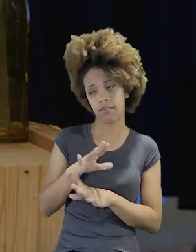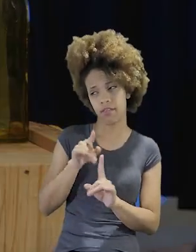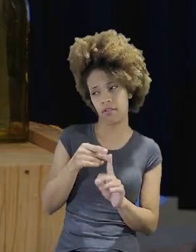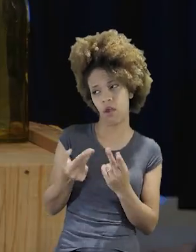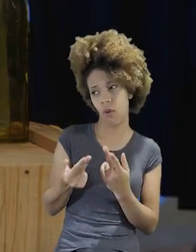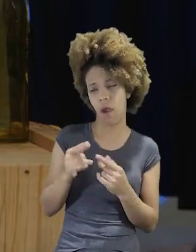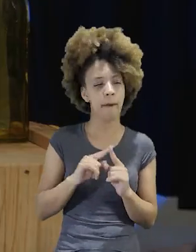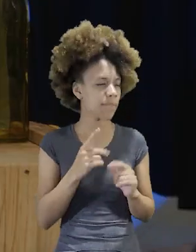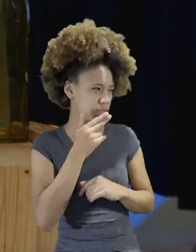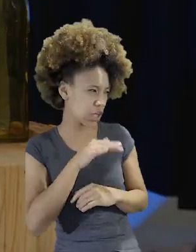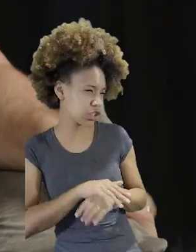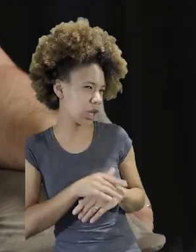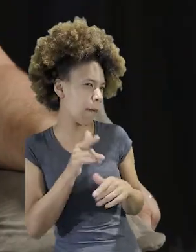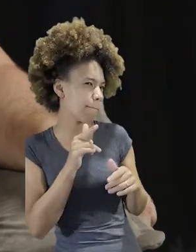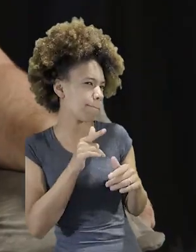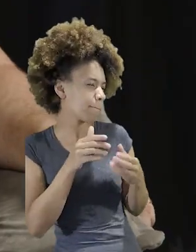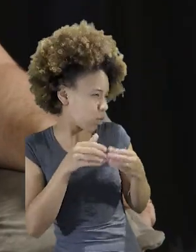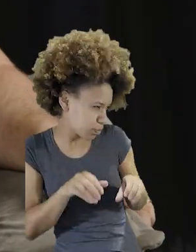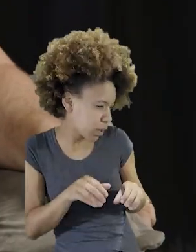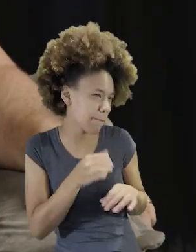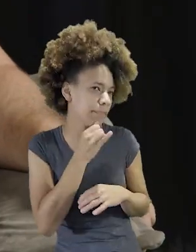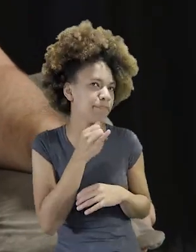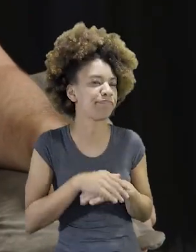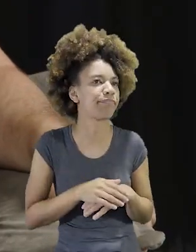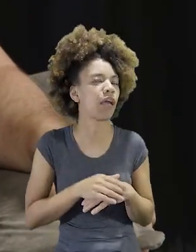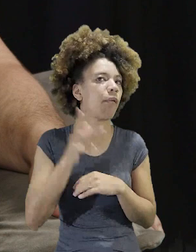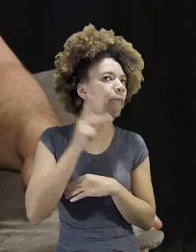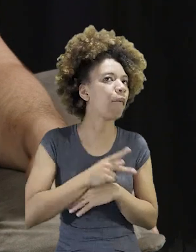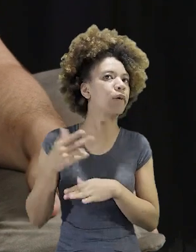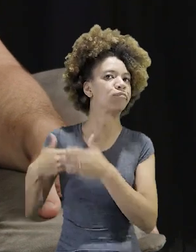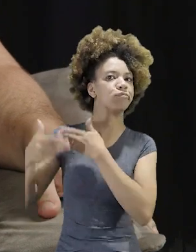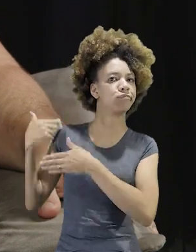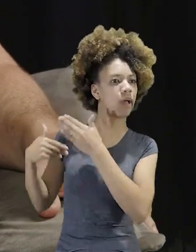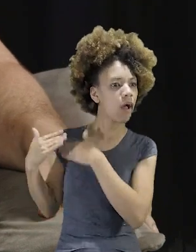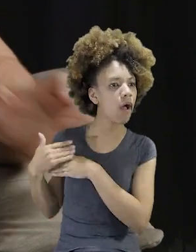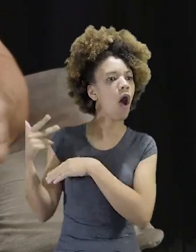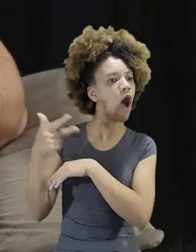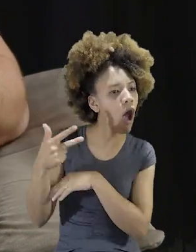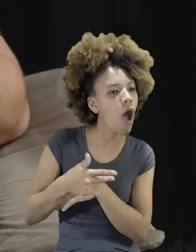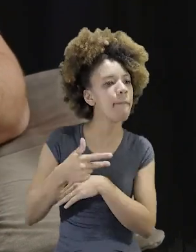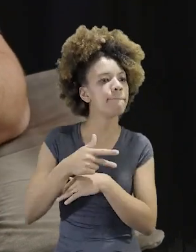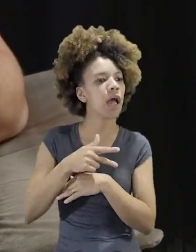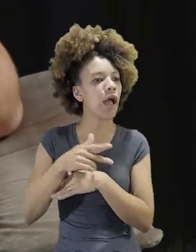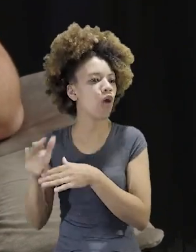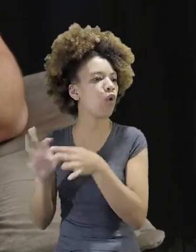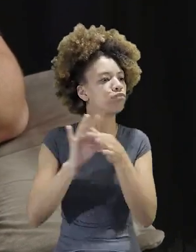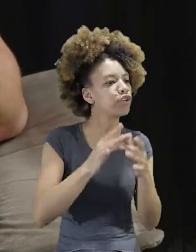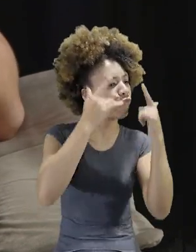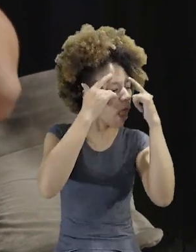não existe coisas nesse sentido afetou por exemplo a gente estava falando assim durante muito tempo o rap ficou